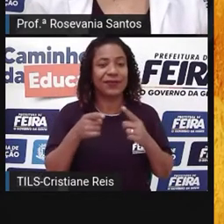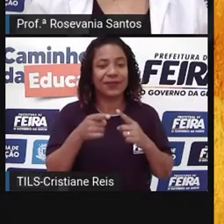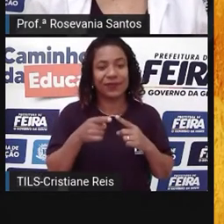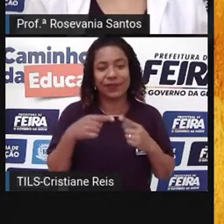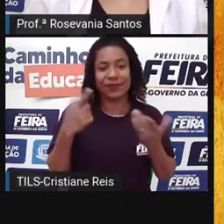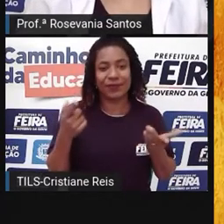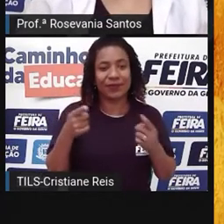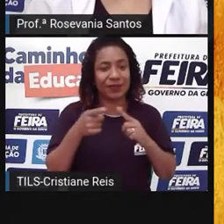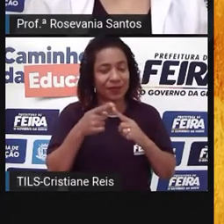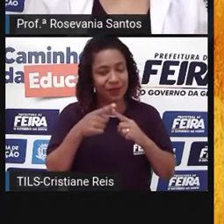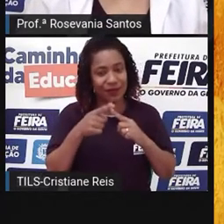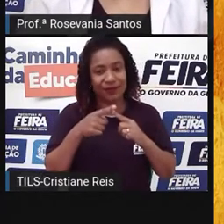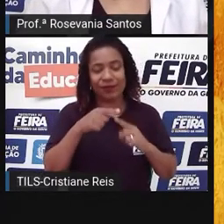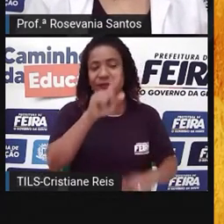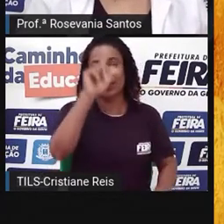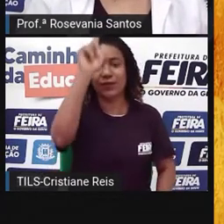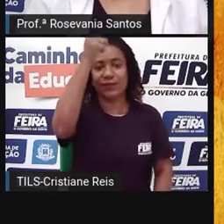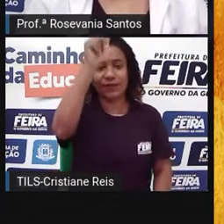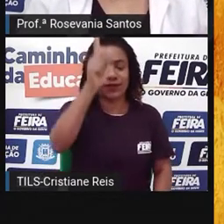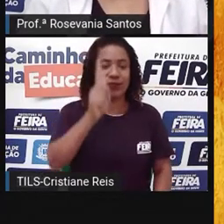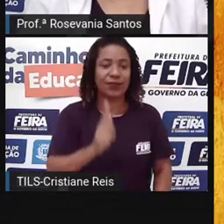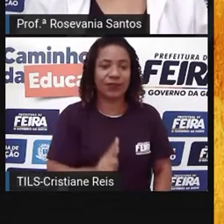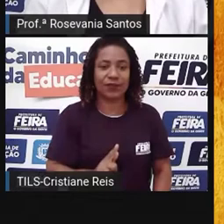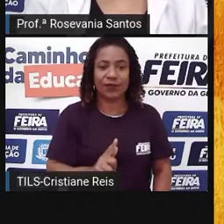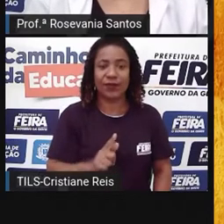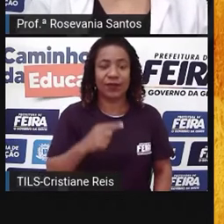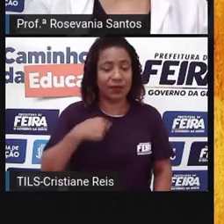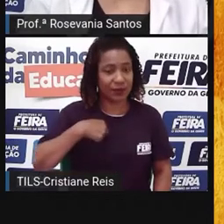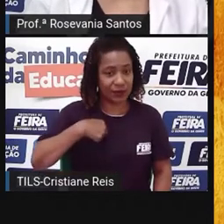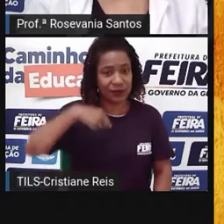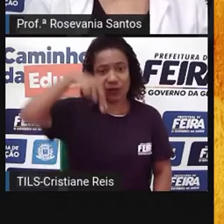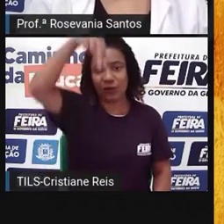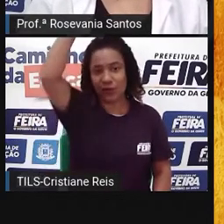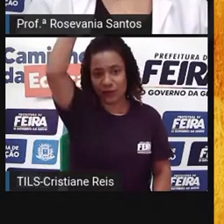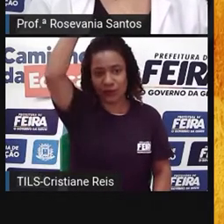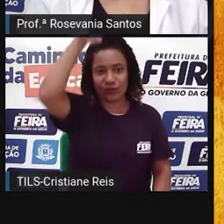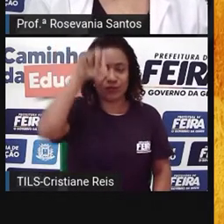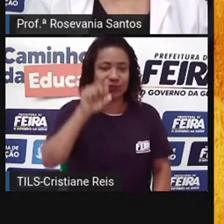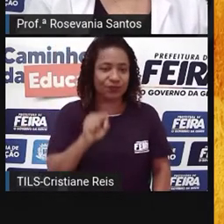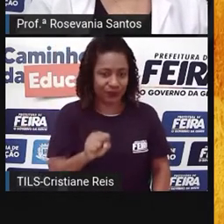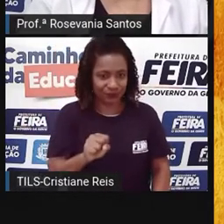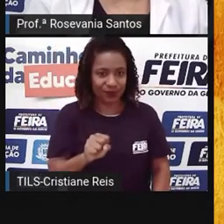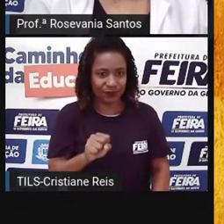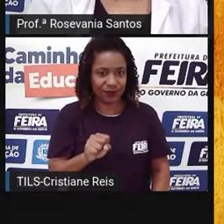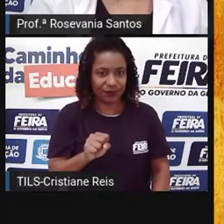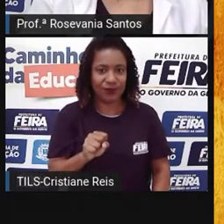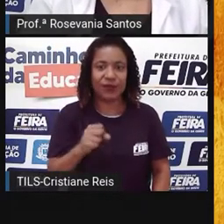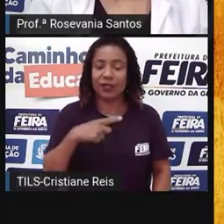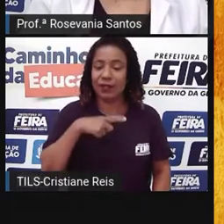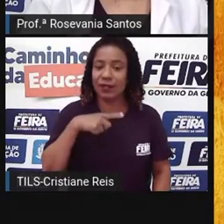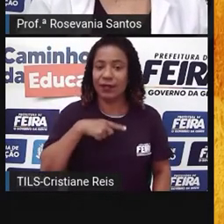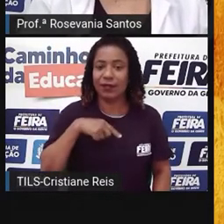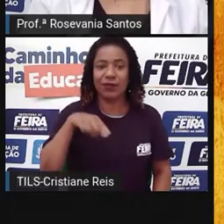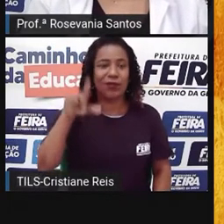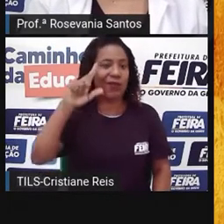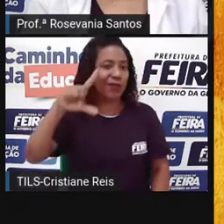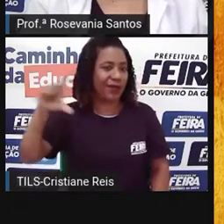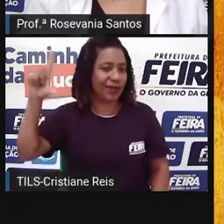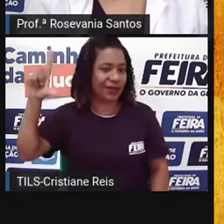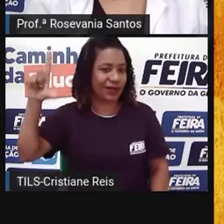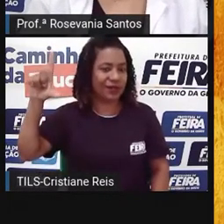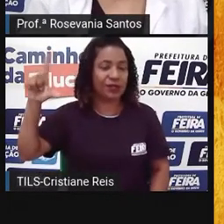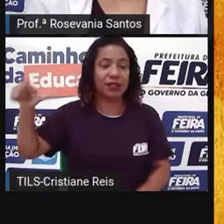de limite, ela se limita ao norte, né, com o mar Mediterrâneo. Eu tenho aqui a leste toda a questão do